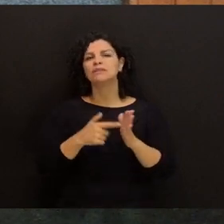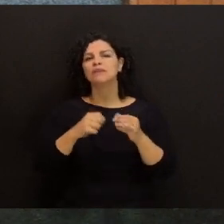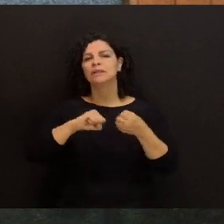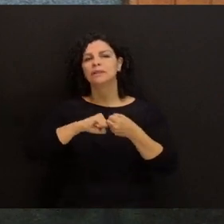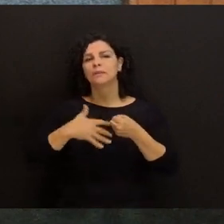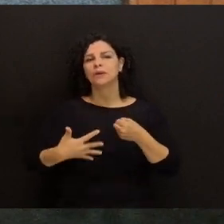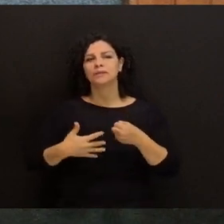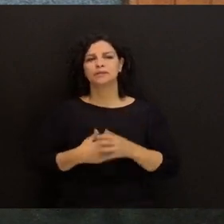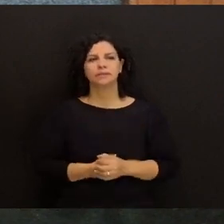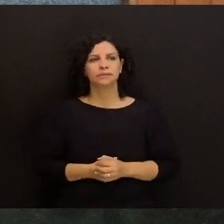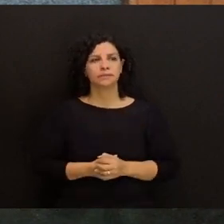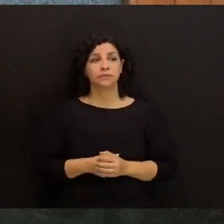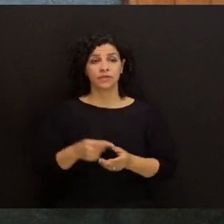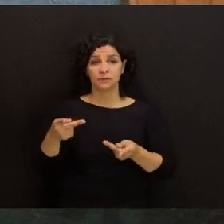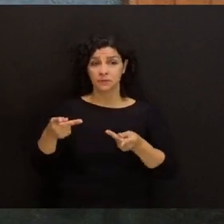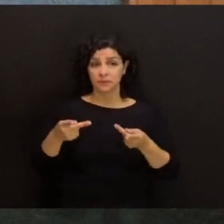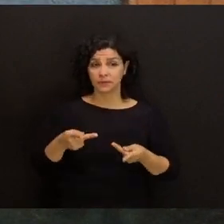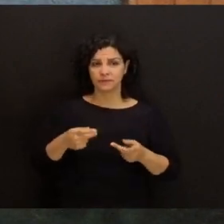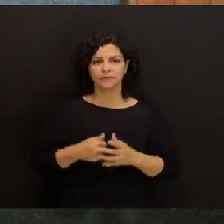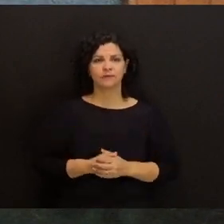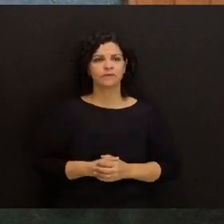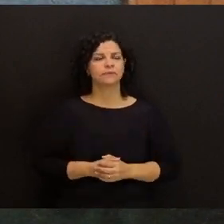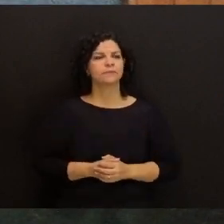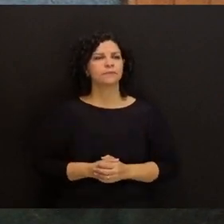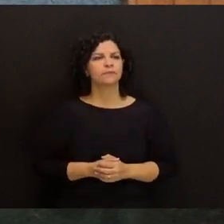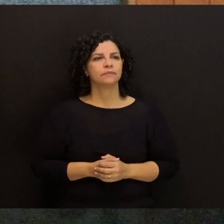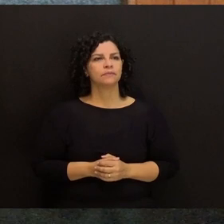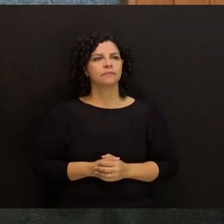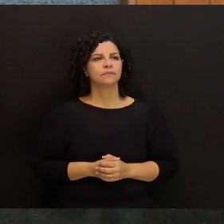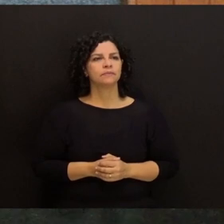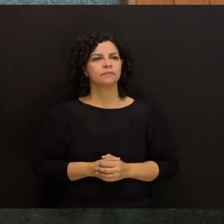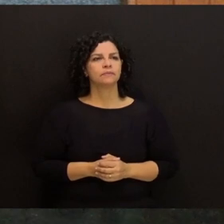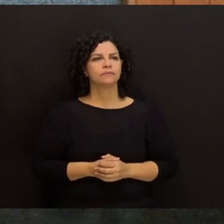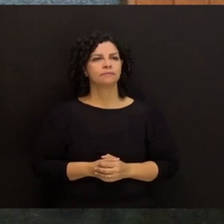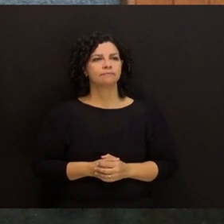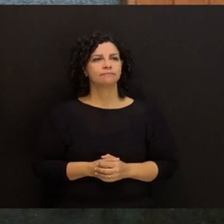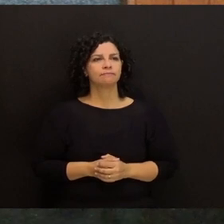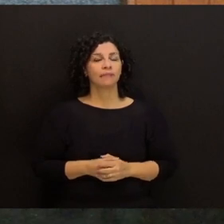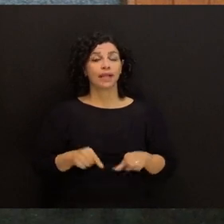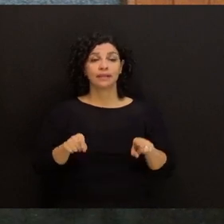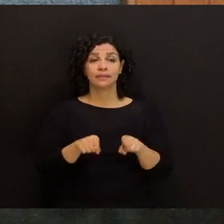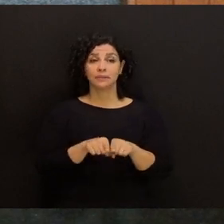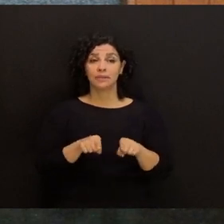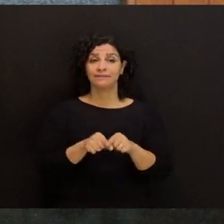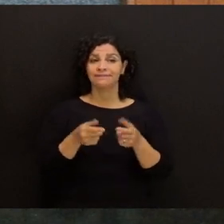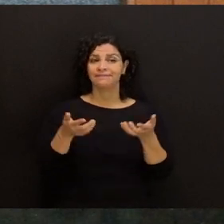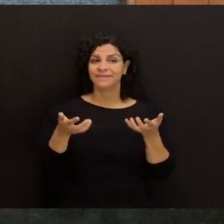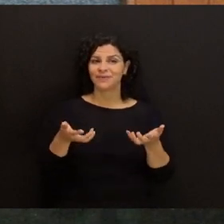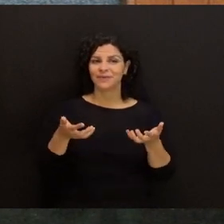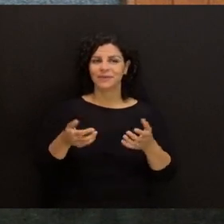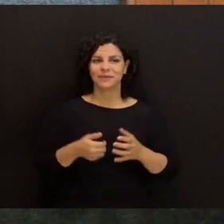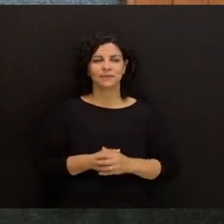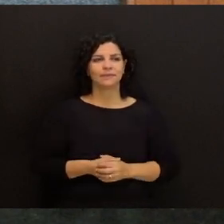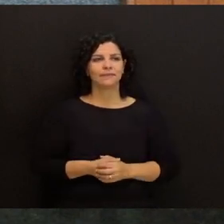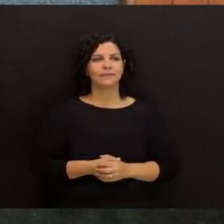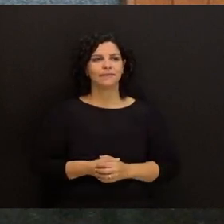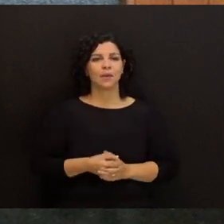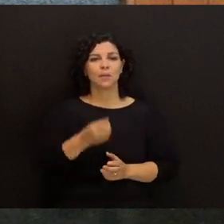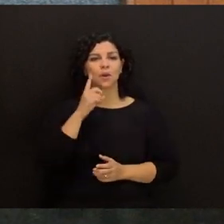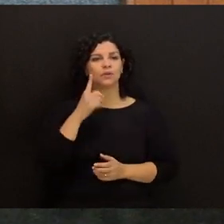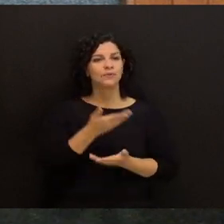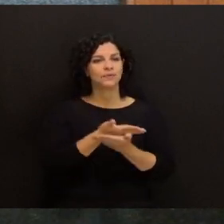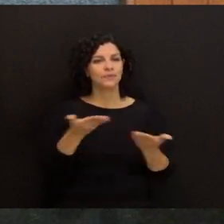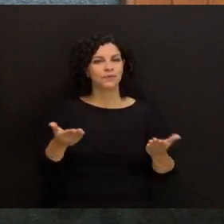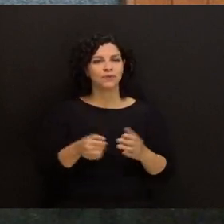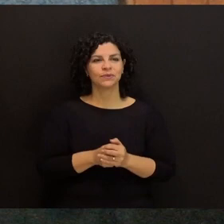Democracia sejam muito bem-vindos também deseja que é um bom dia a todos